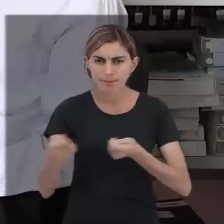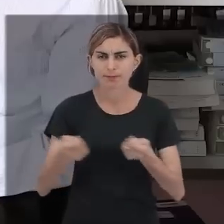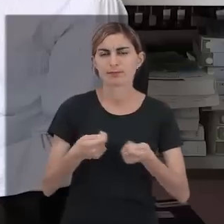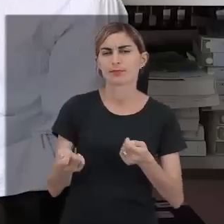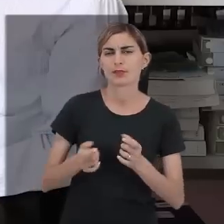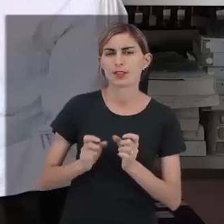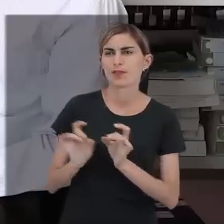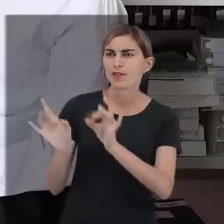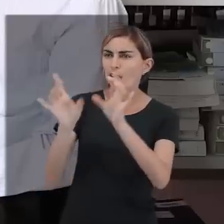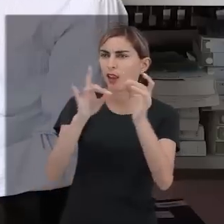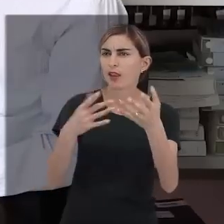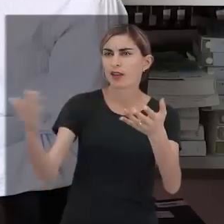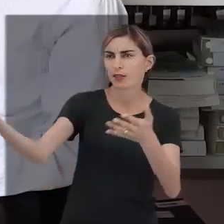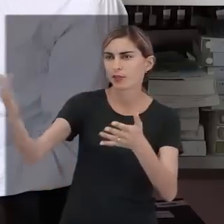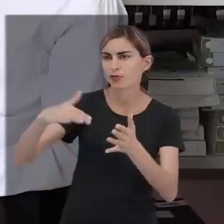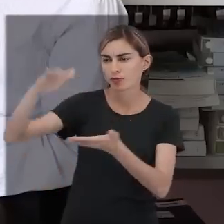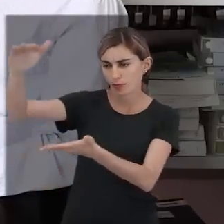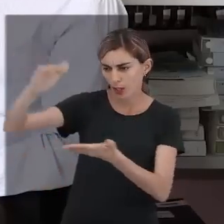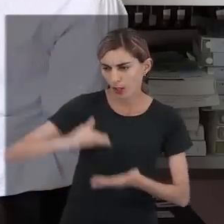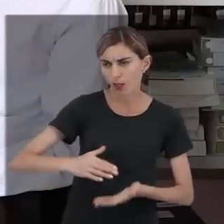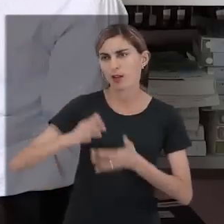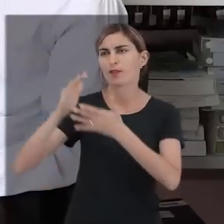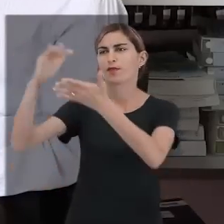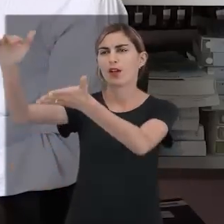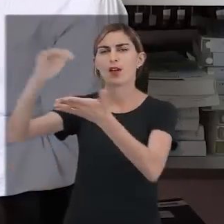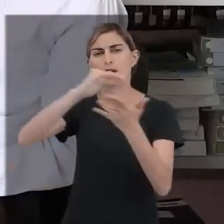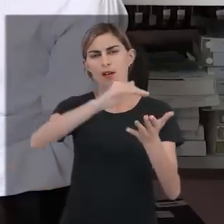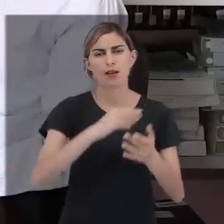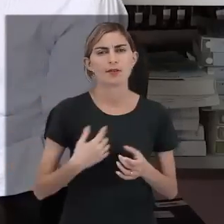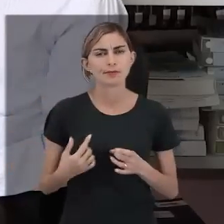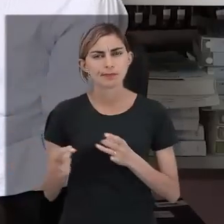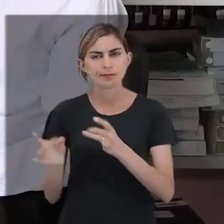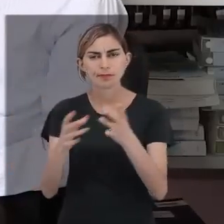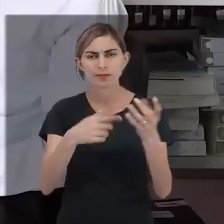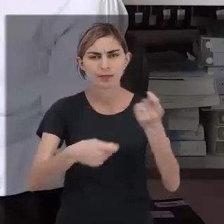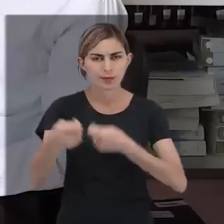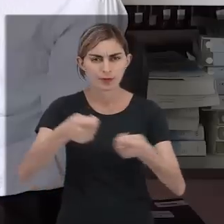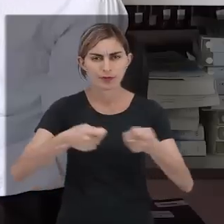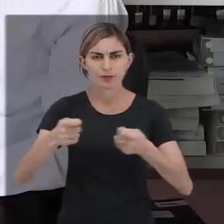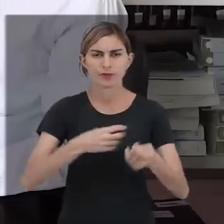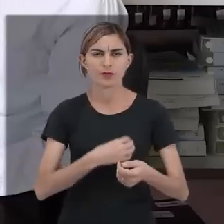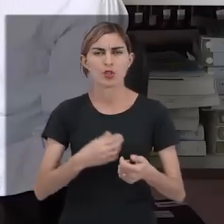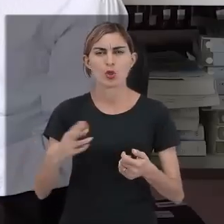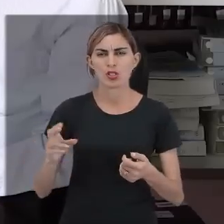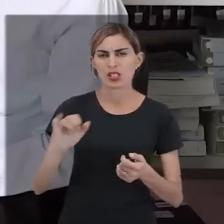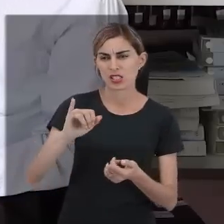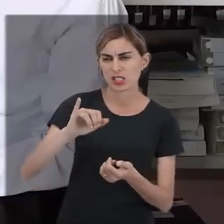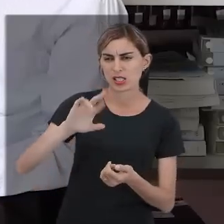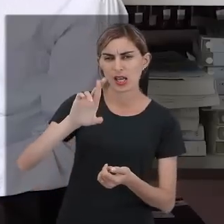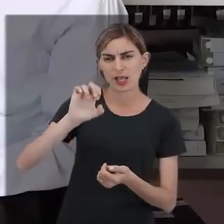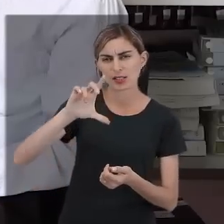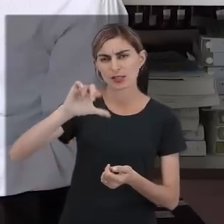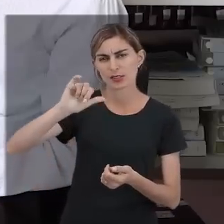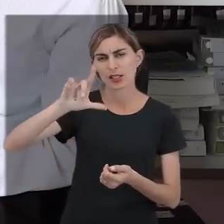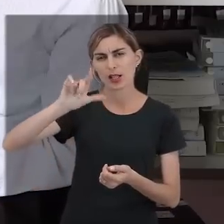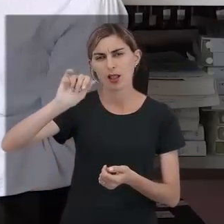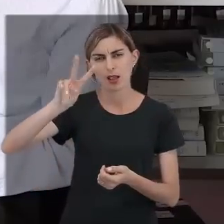que sai, tudo que é processado e tudo que sai, né? Até a disposição ao final da vida útil, se é reciclado,